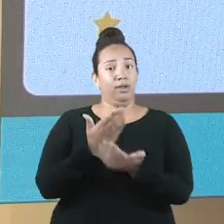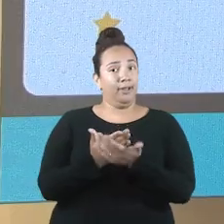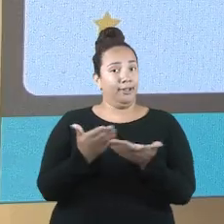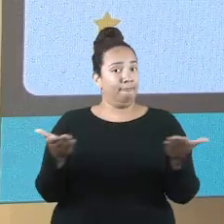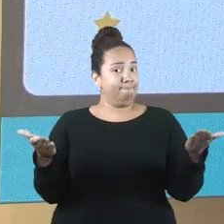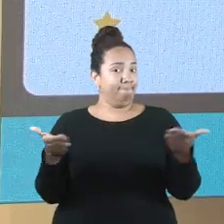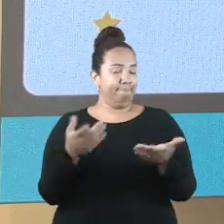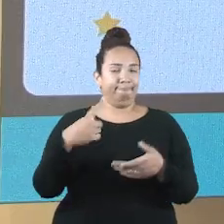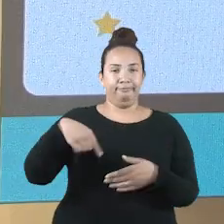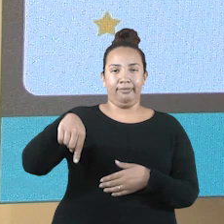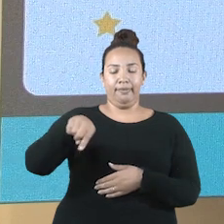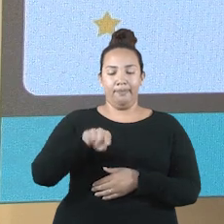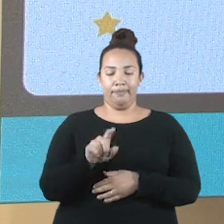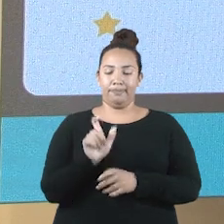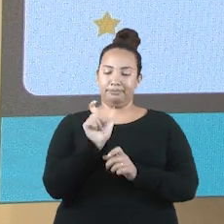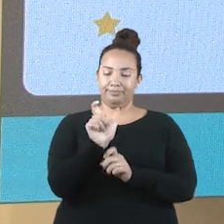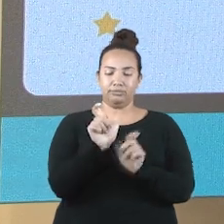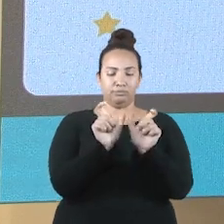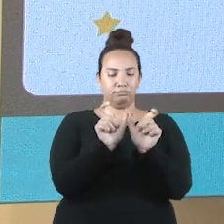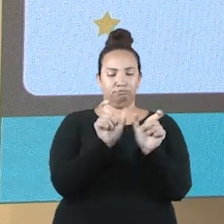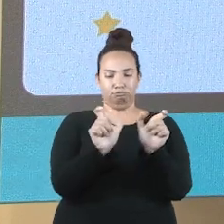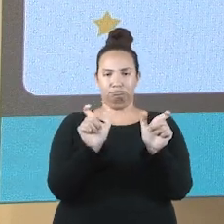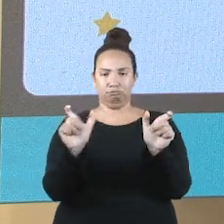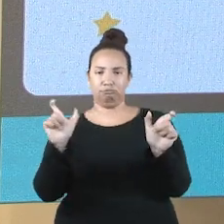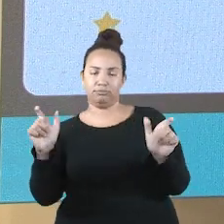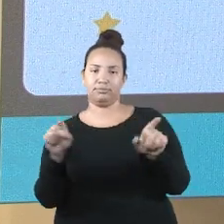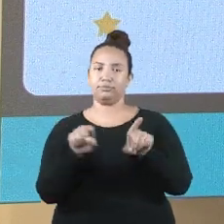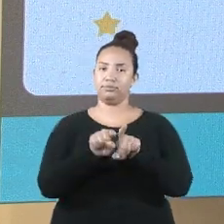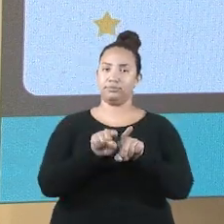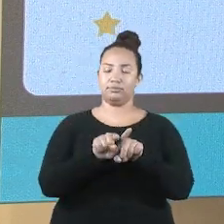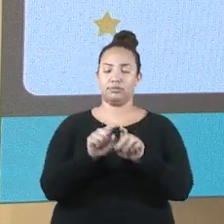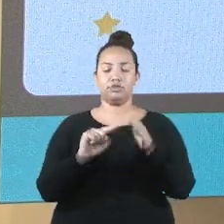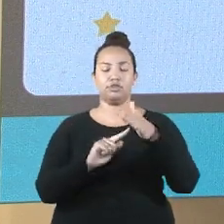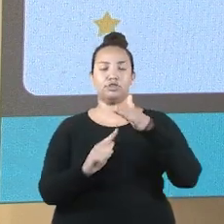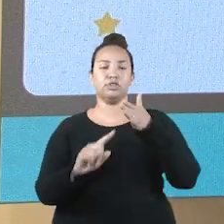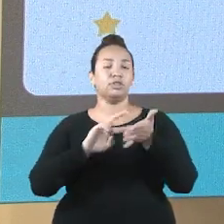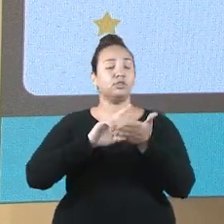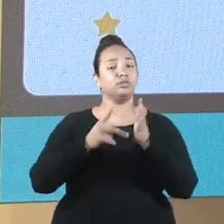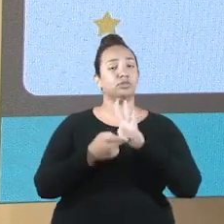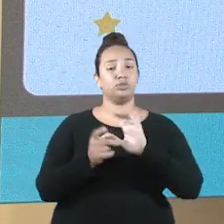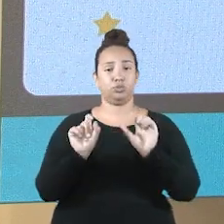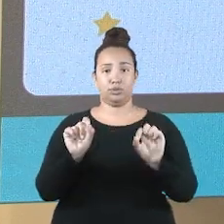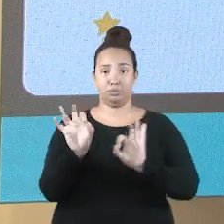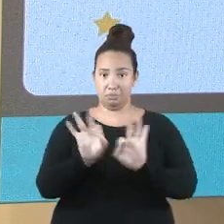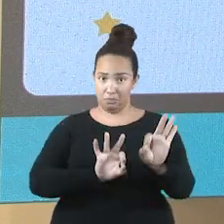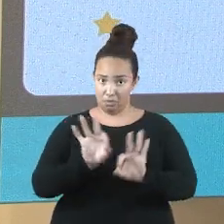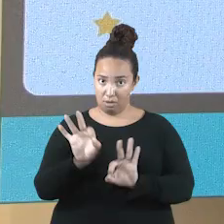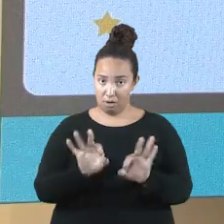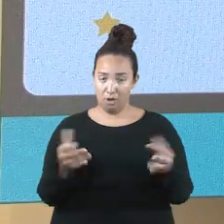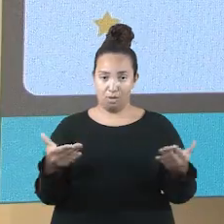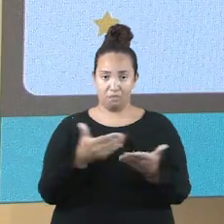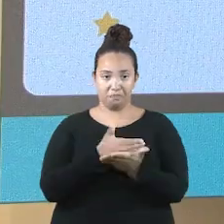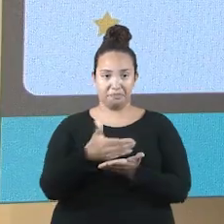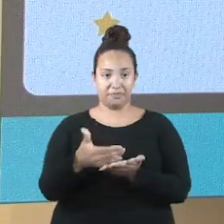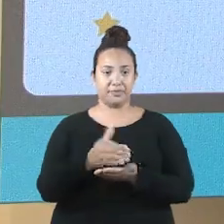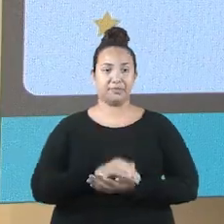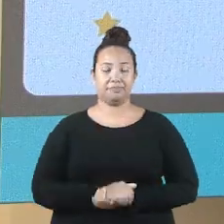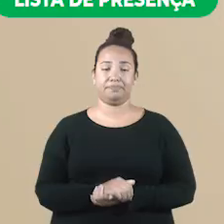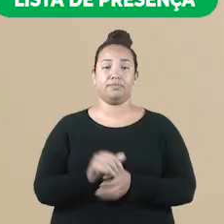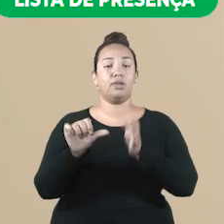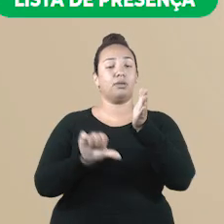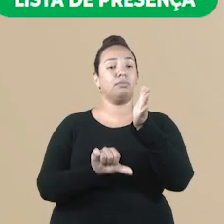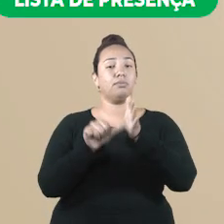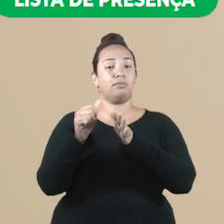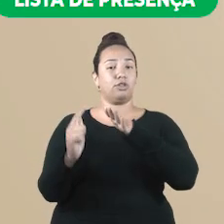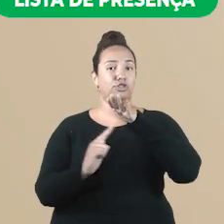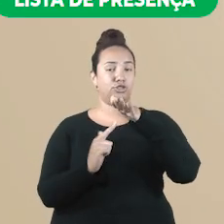Na aula de hoje, vamos focar na separação silábica e nos significados das gírias. Preparados? Hora de começar!